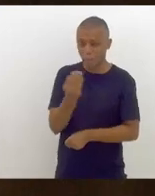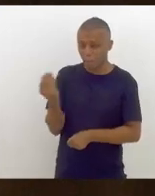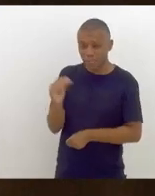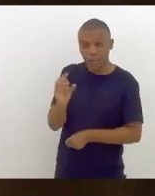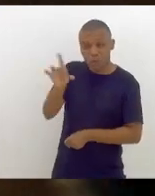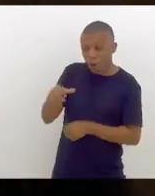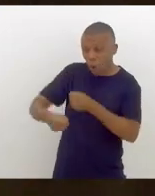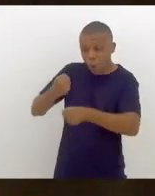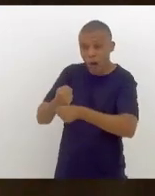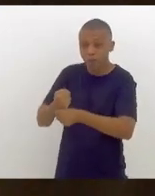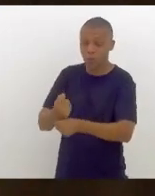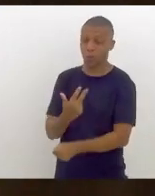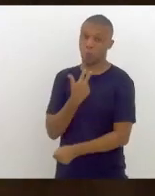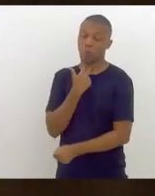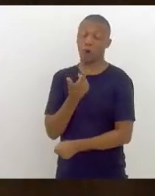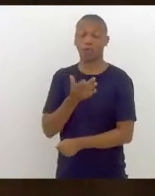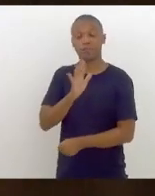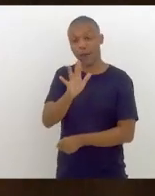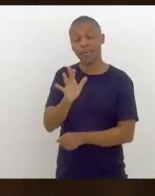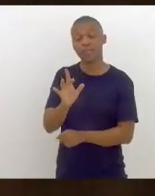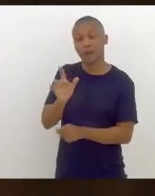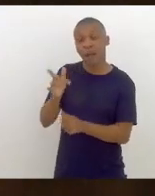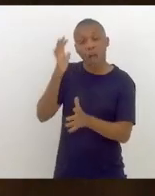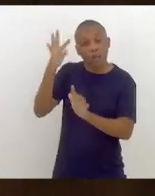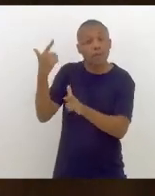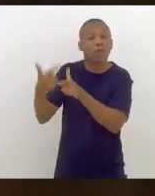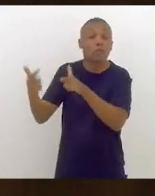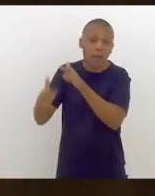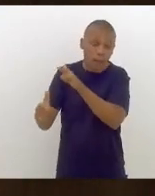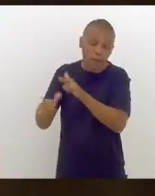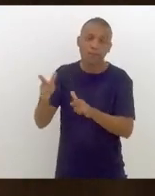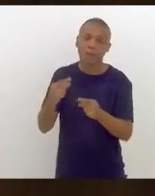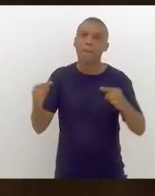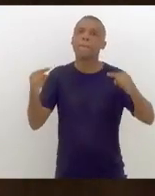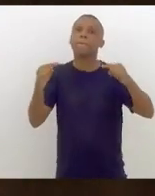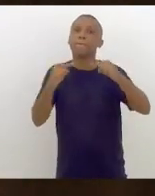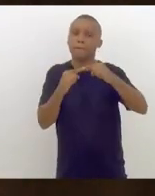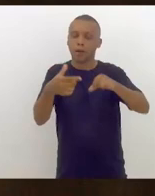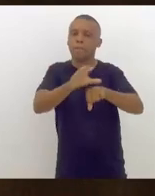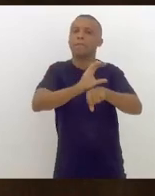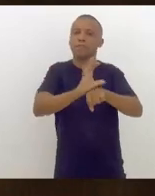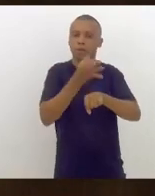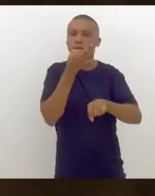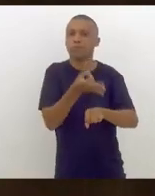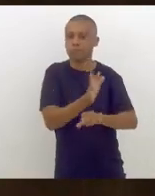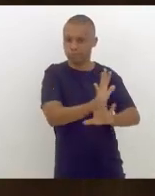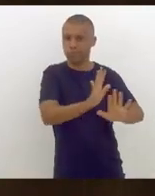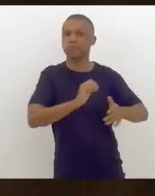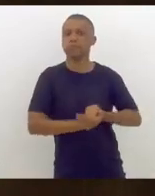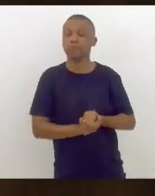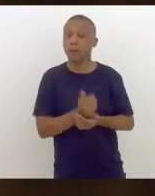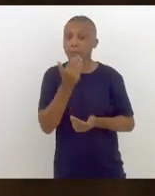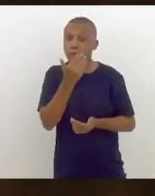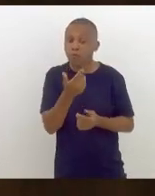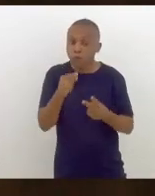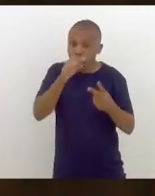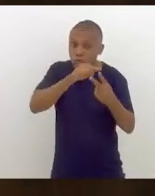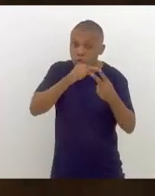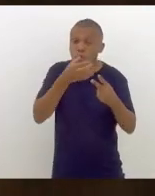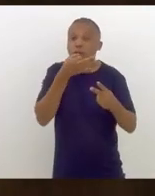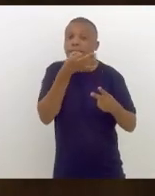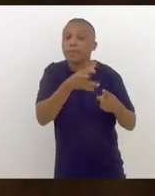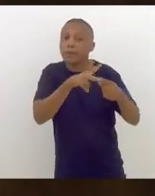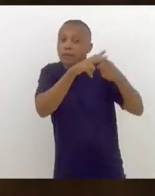é pela constitucionalidade com duas emendas modificativas optando o seu presidente por